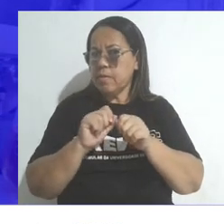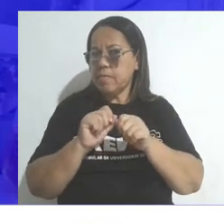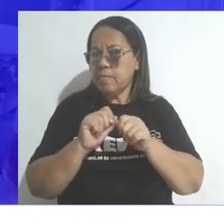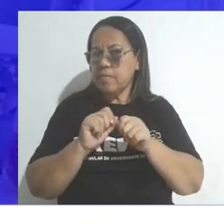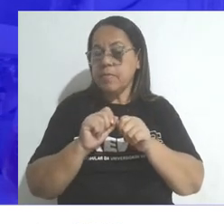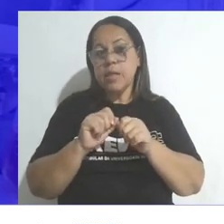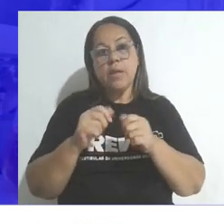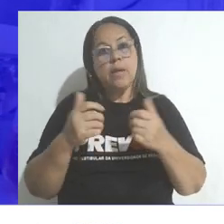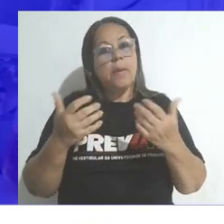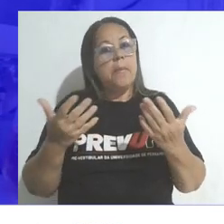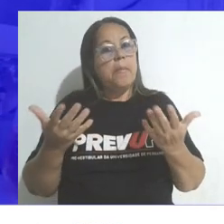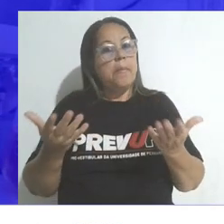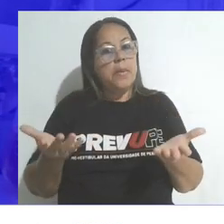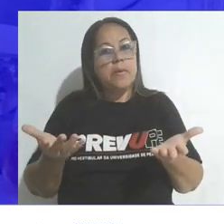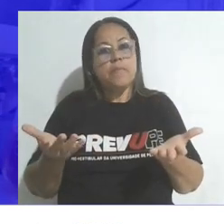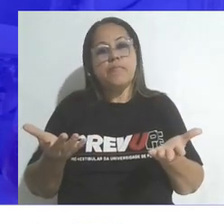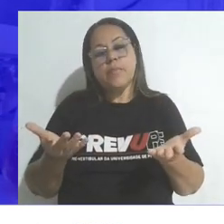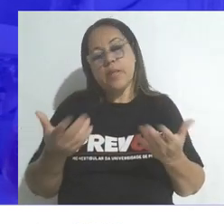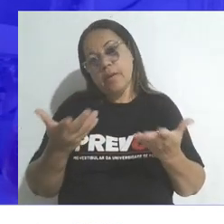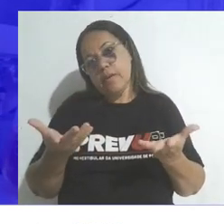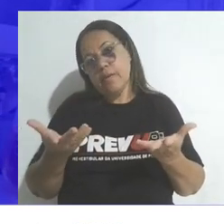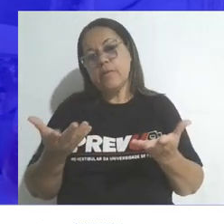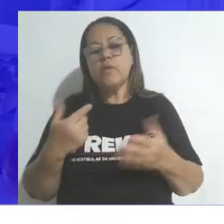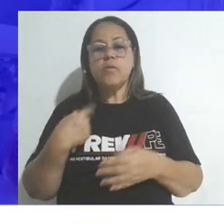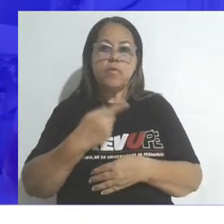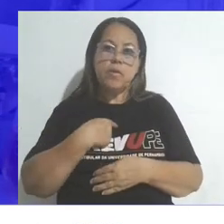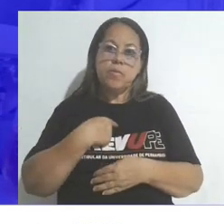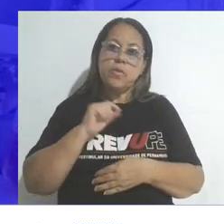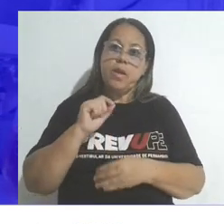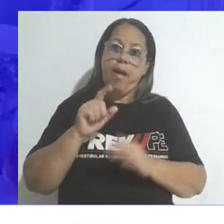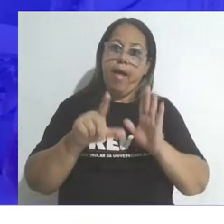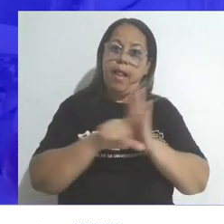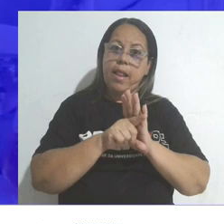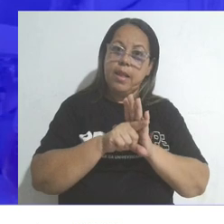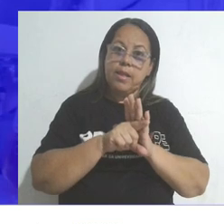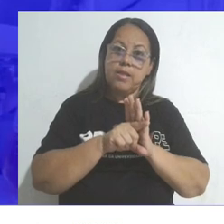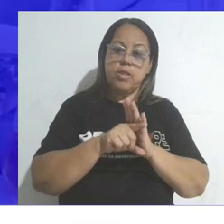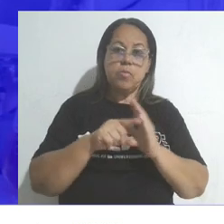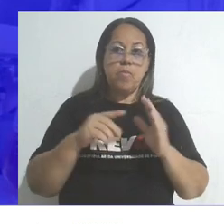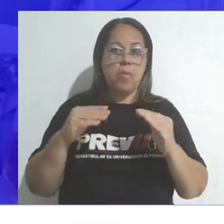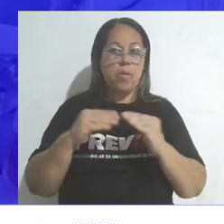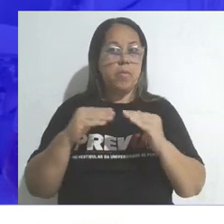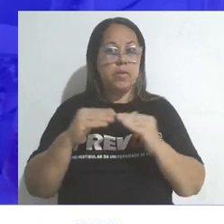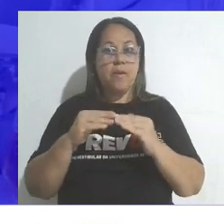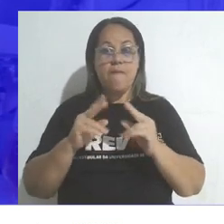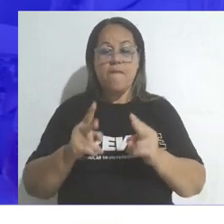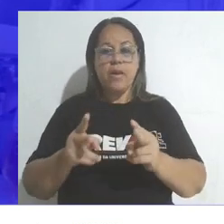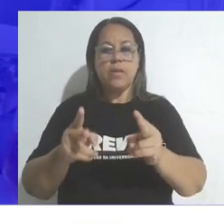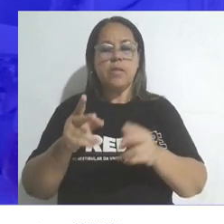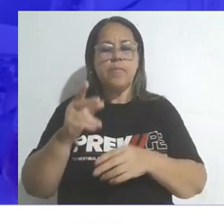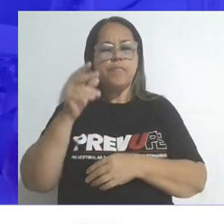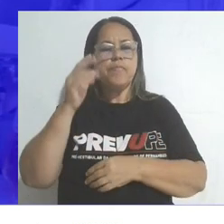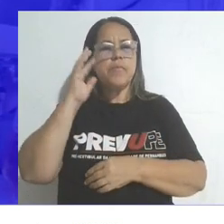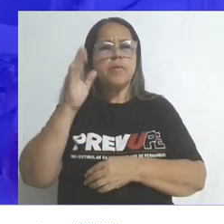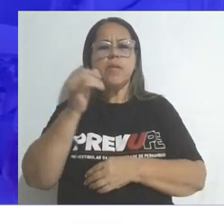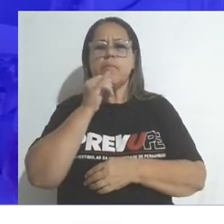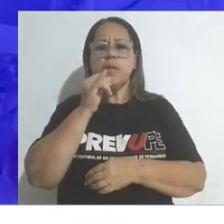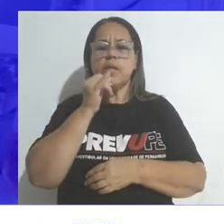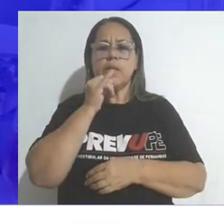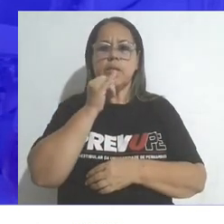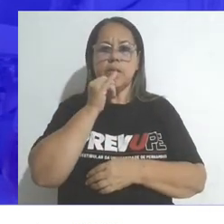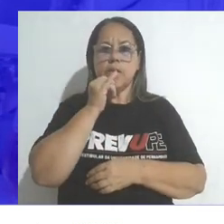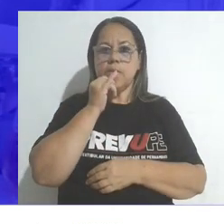caso? Bom, nesse caso nós vamos usar a lei das proporções fixas. Imagine, por exemplo, que nessa